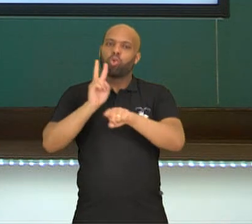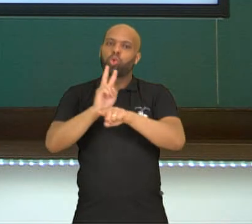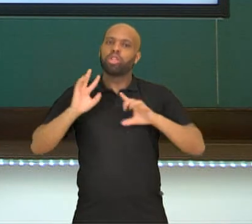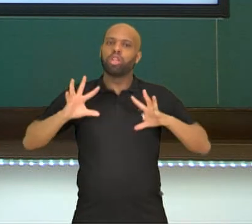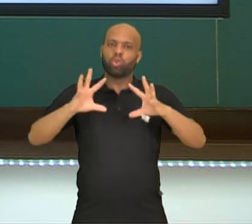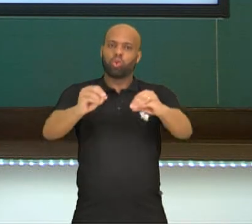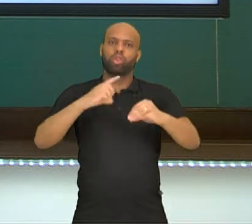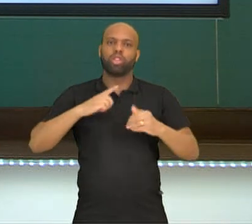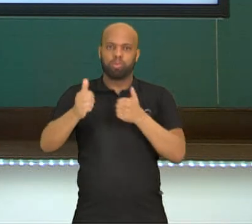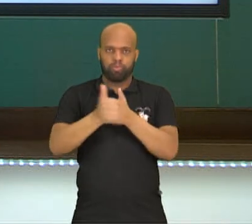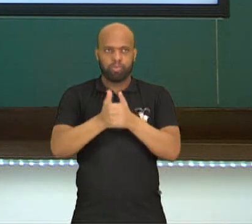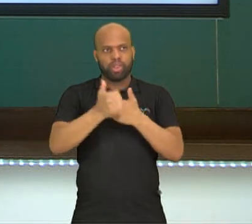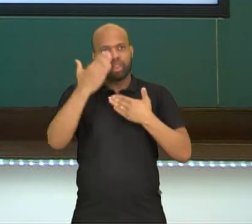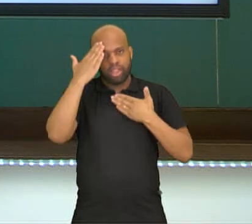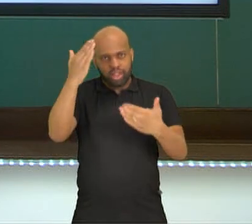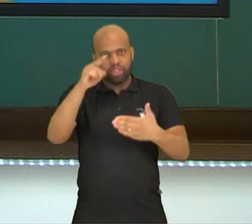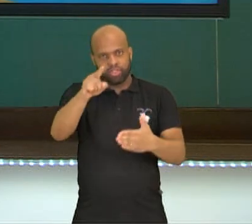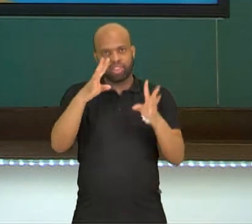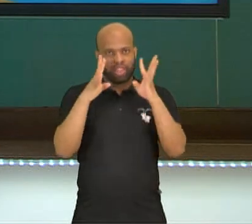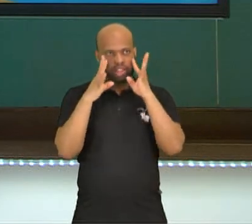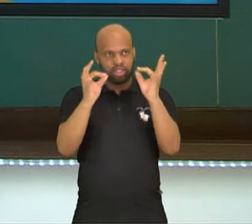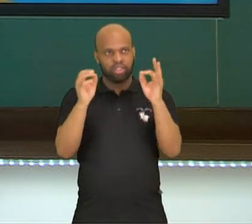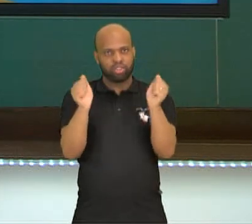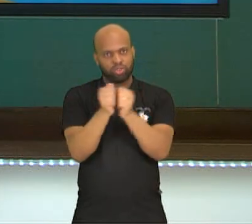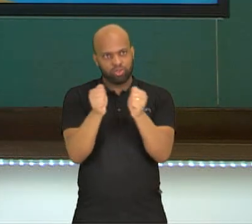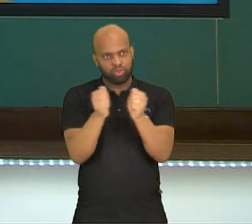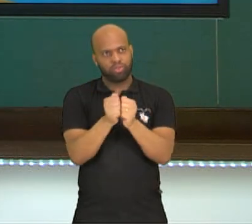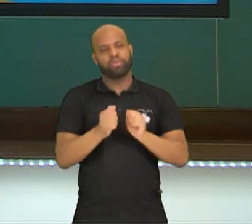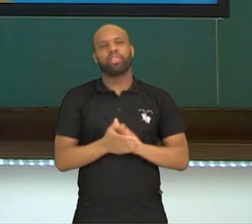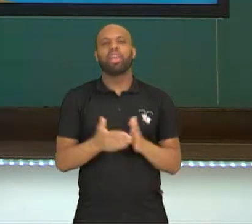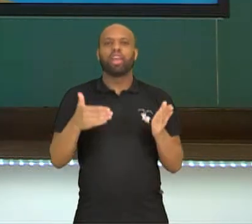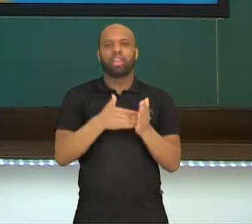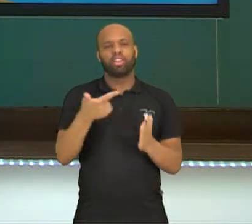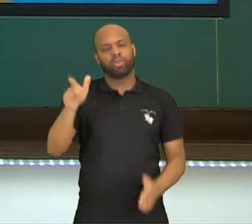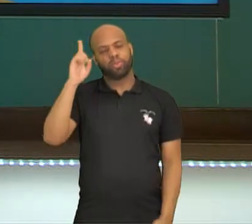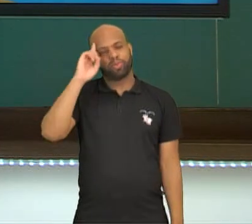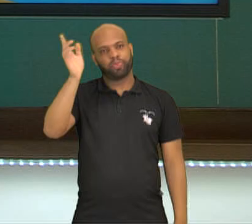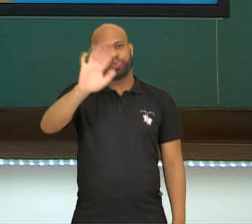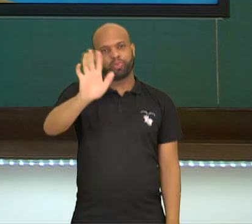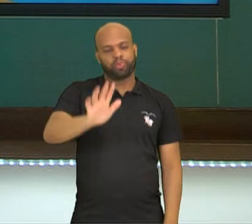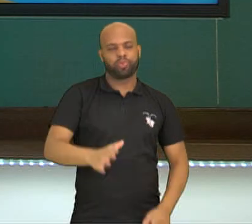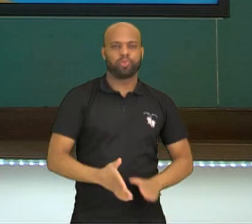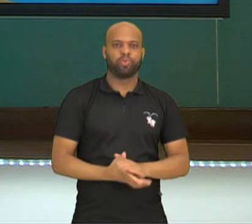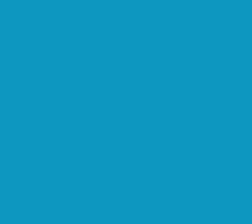ao seu redor. Agradeço a sua atenção e até breve.